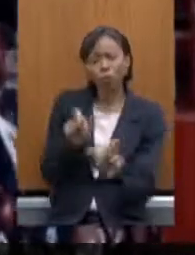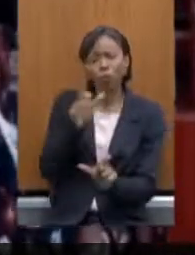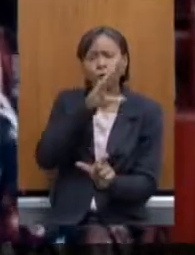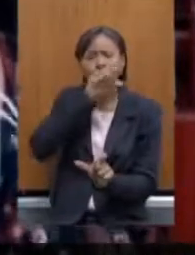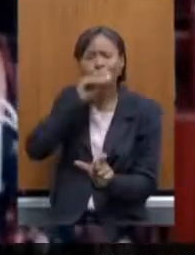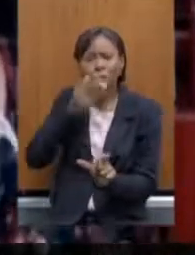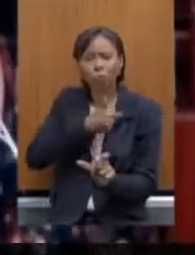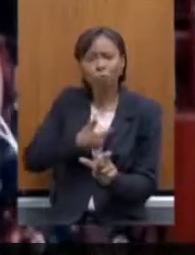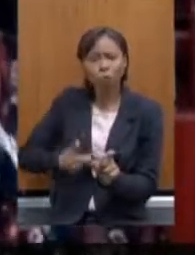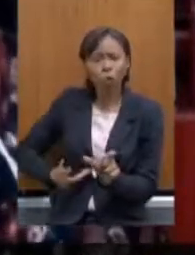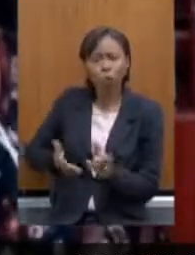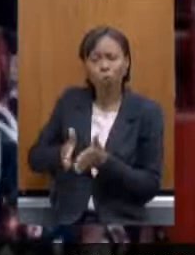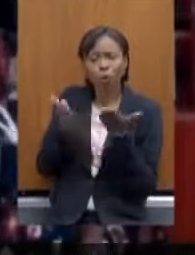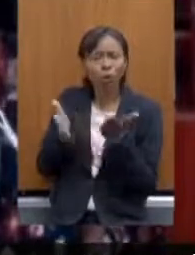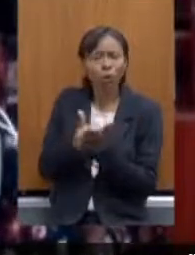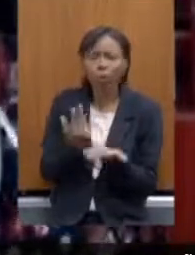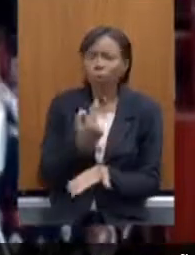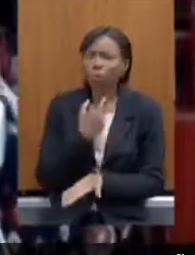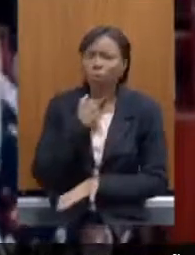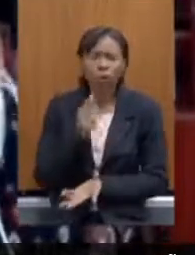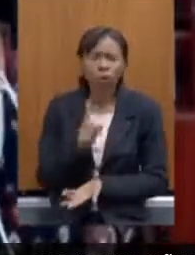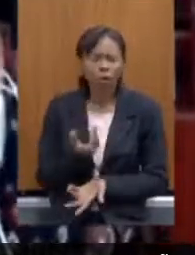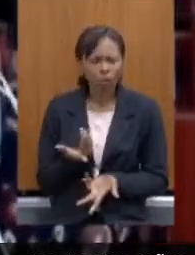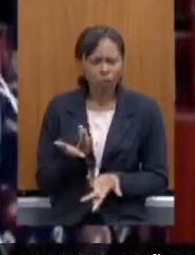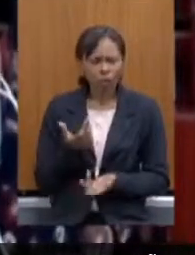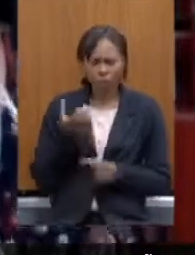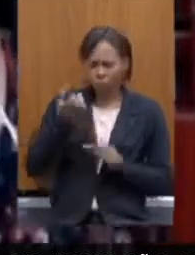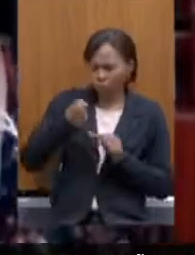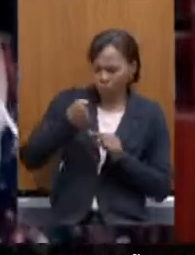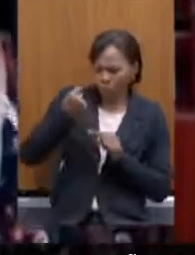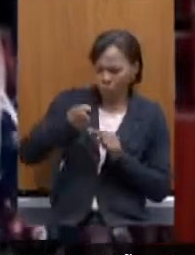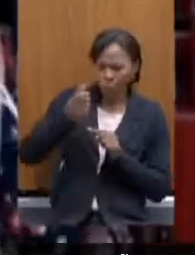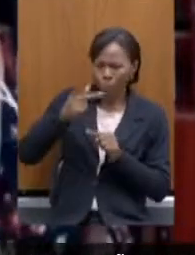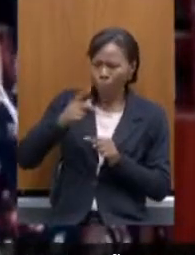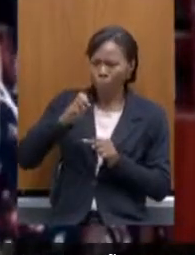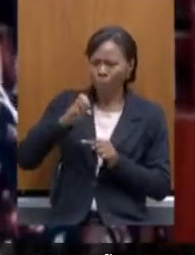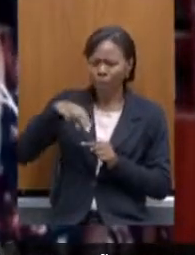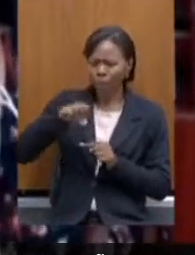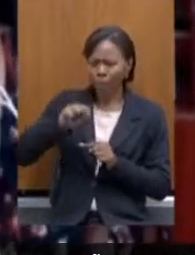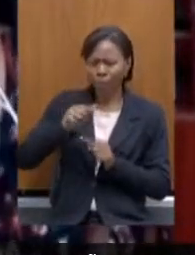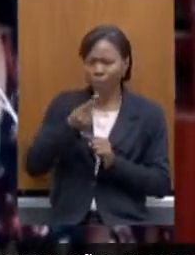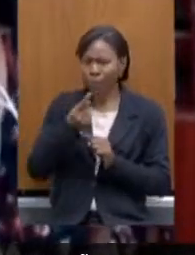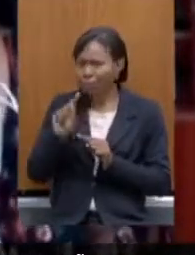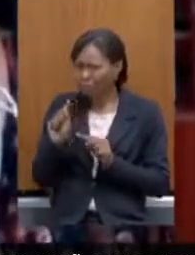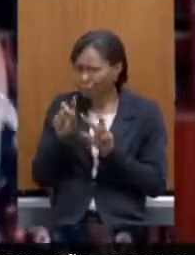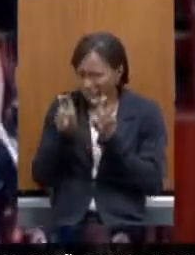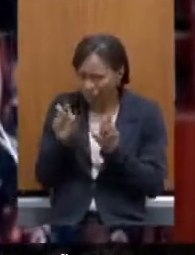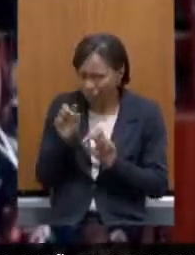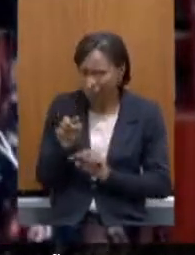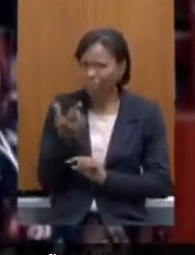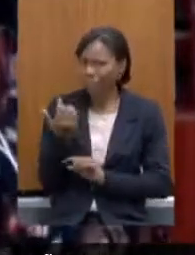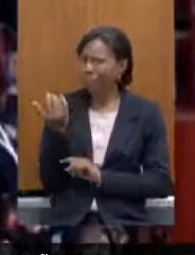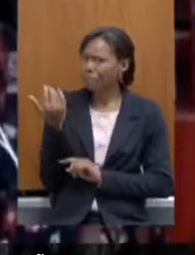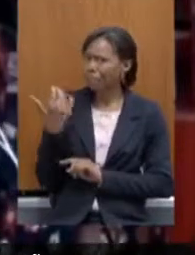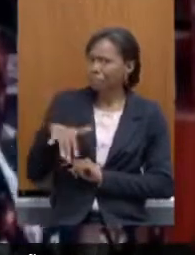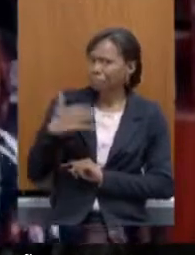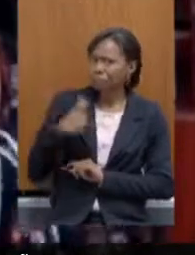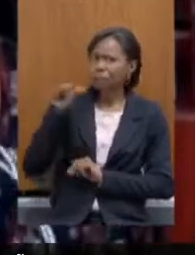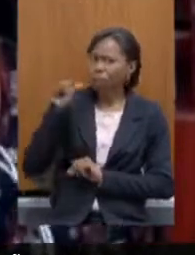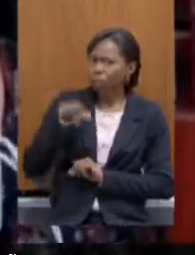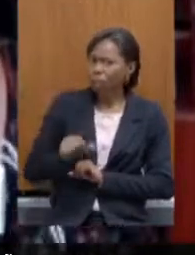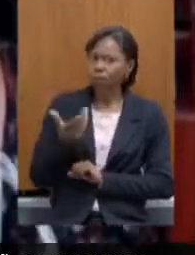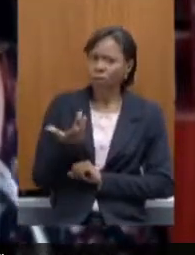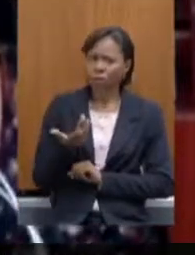que são as pensões é gravíssima grave e o servidor que vai ganhar